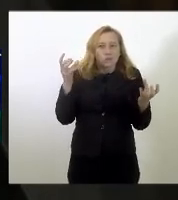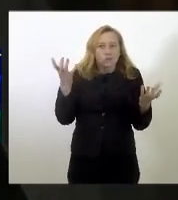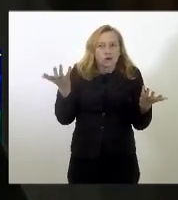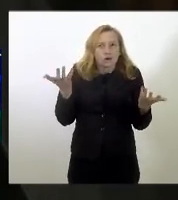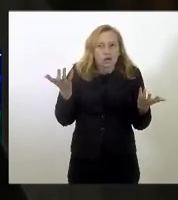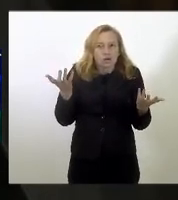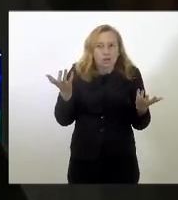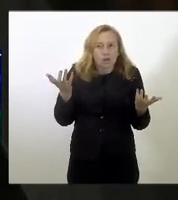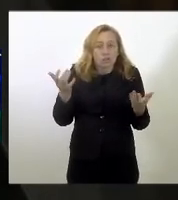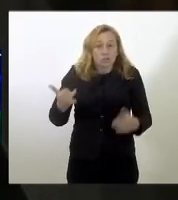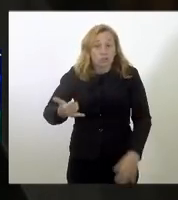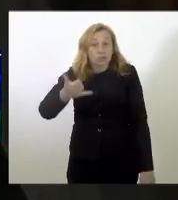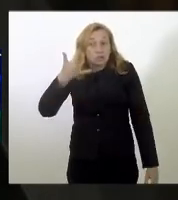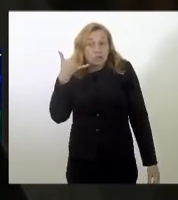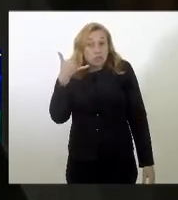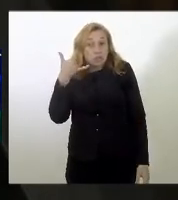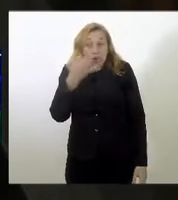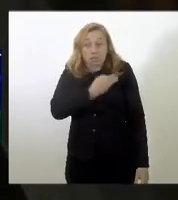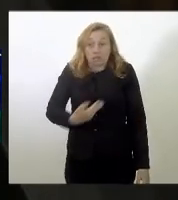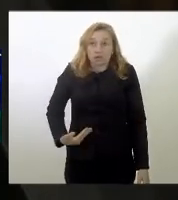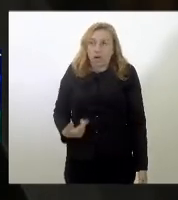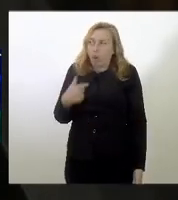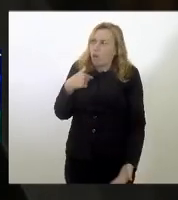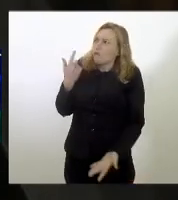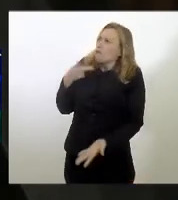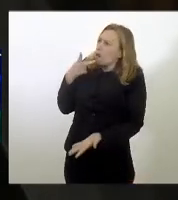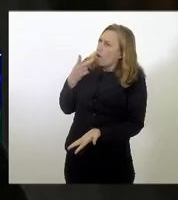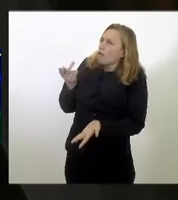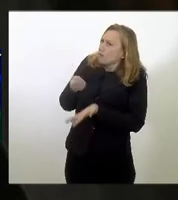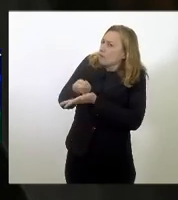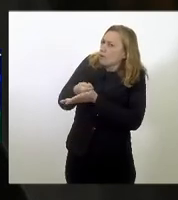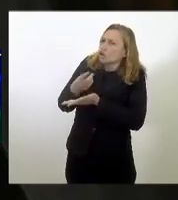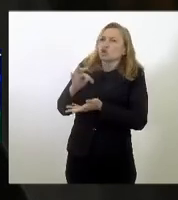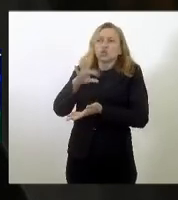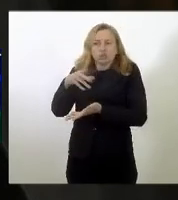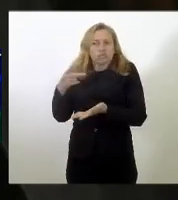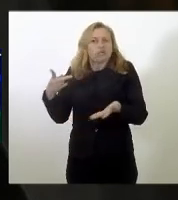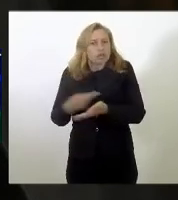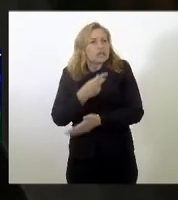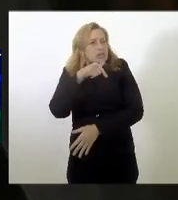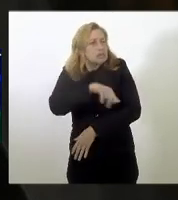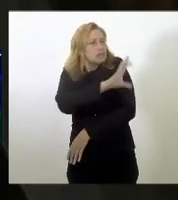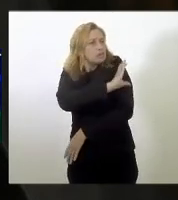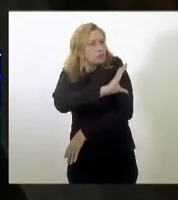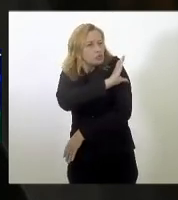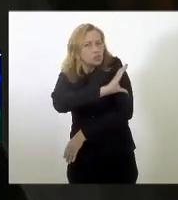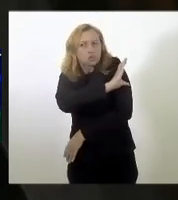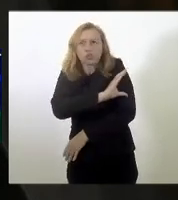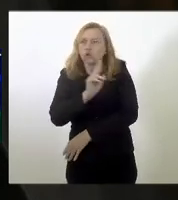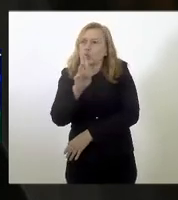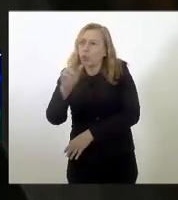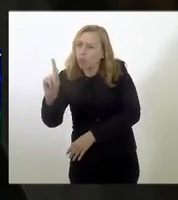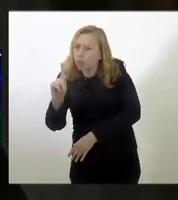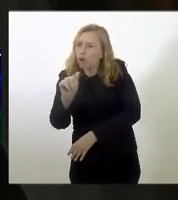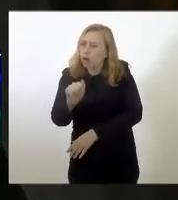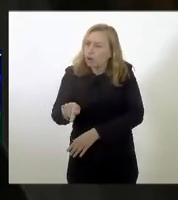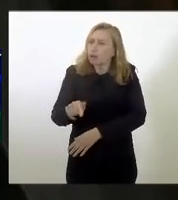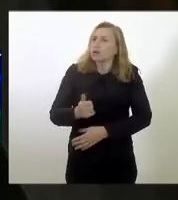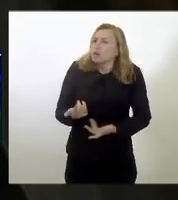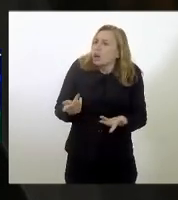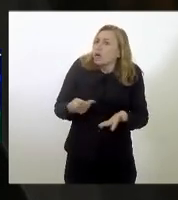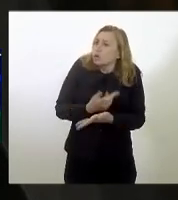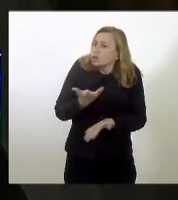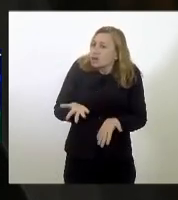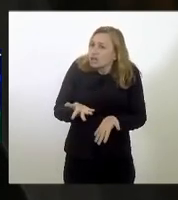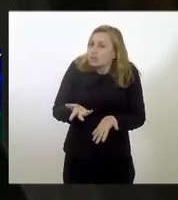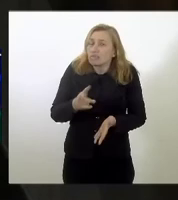pude explanar, cobrar e falar da situação calamitosa que a população campista passa com